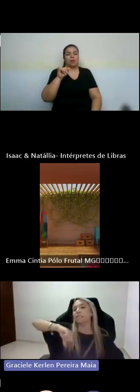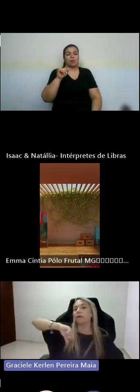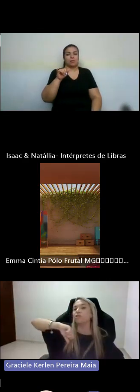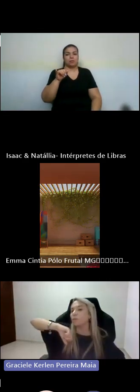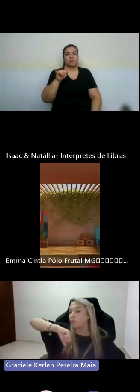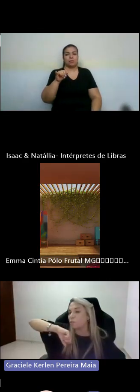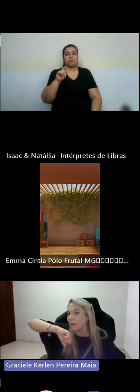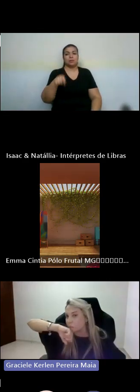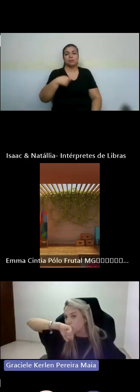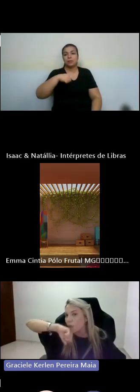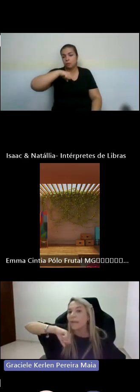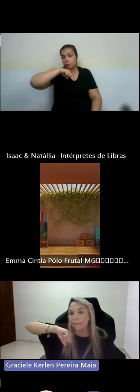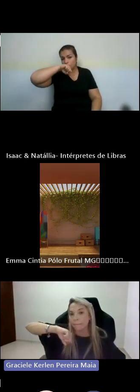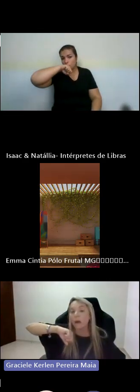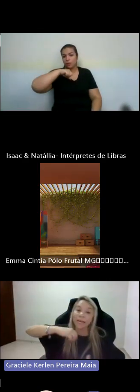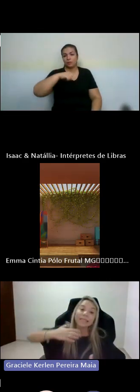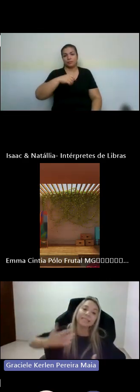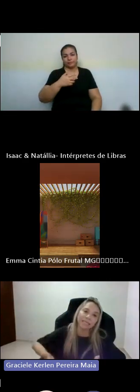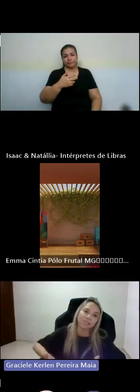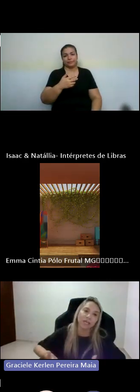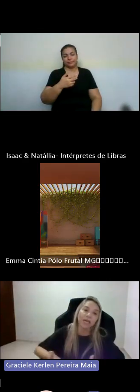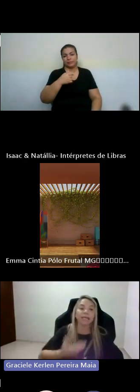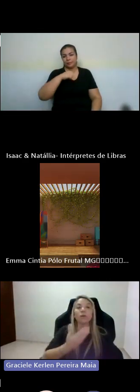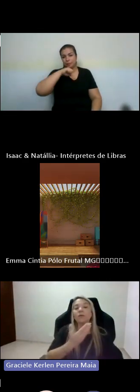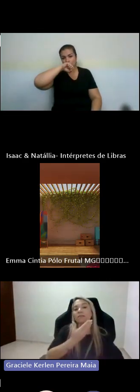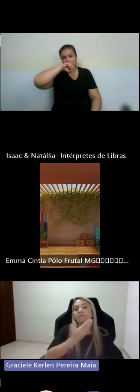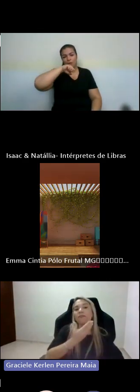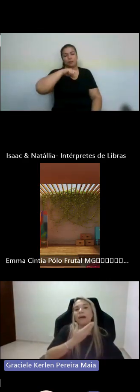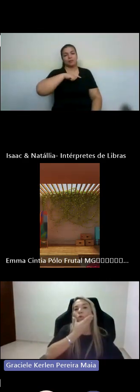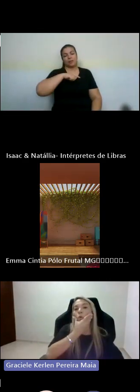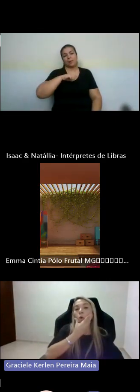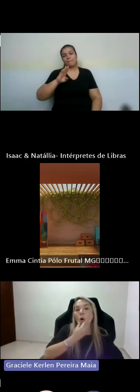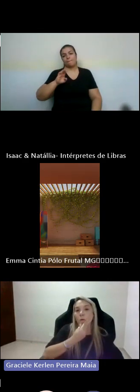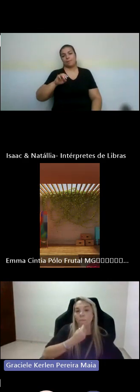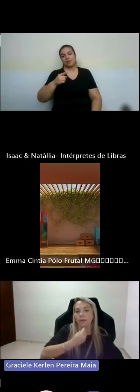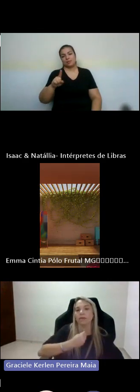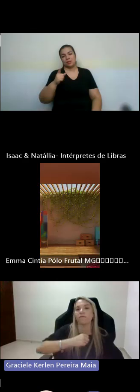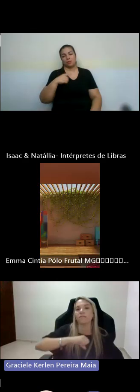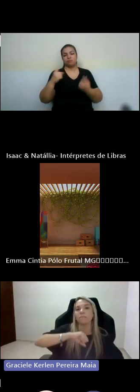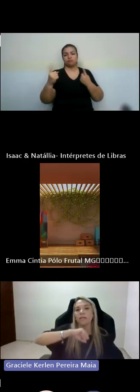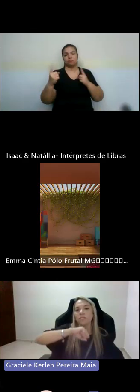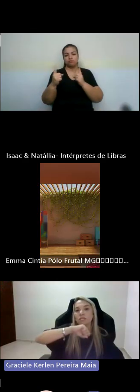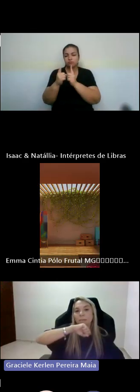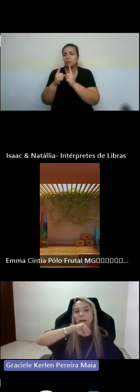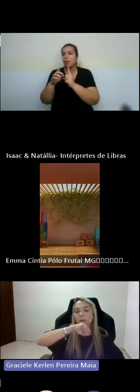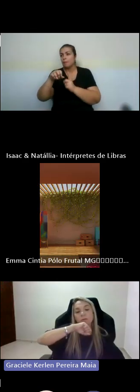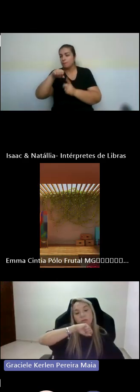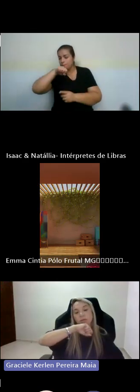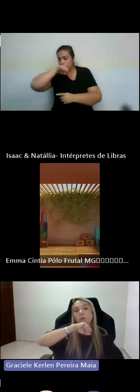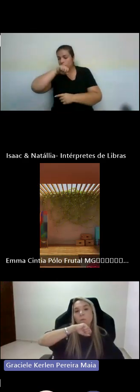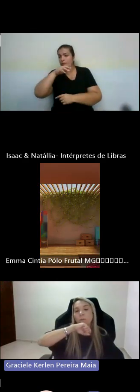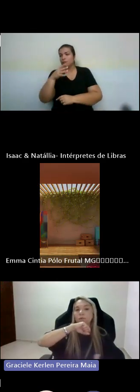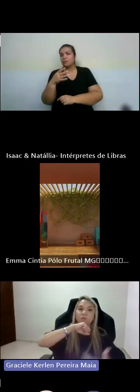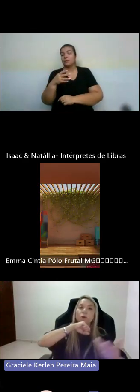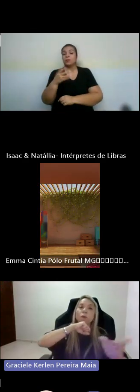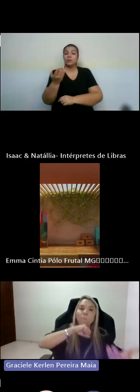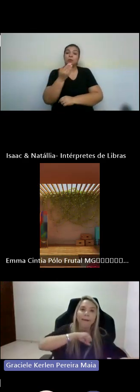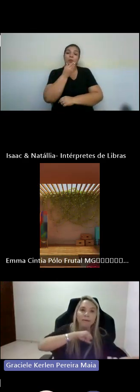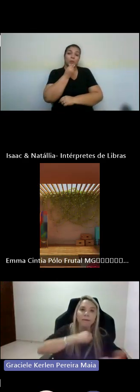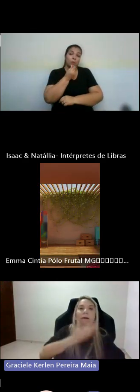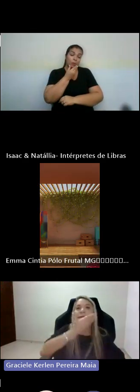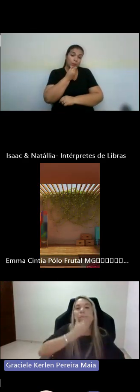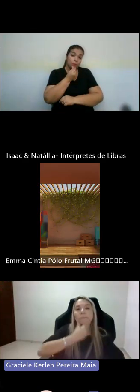mas esse sinal de pedir bênção na mão, ele existe. Então, quando você faz o homem que você beija na mão, é um sinal composto,